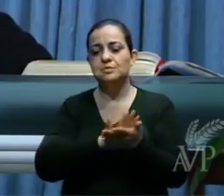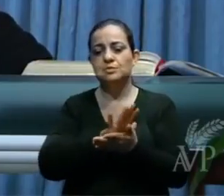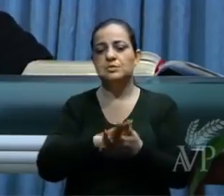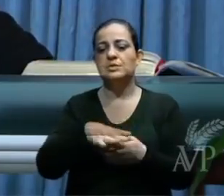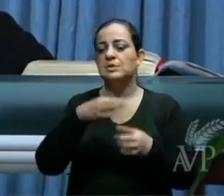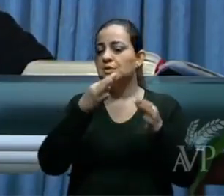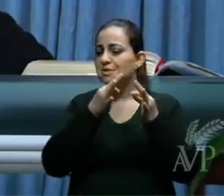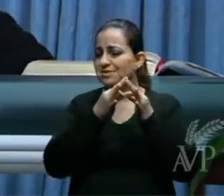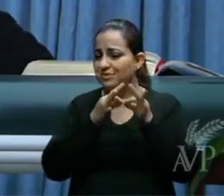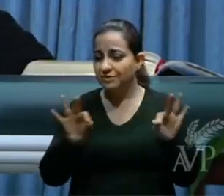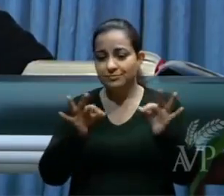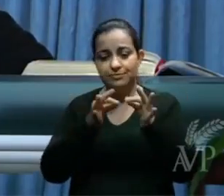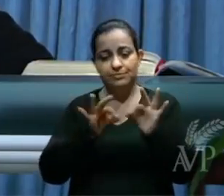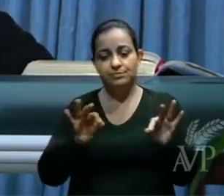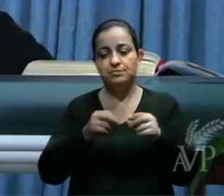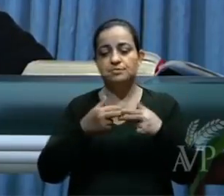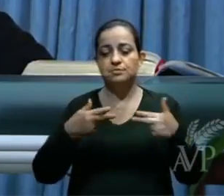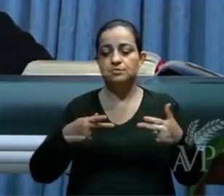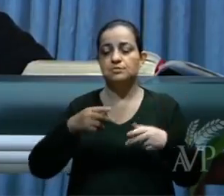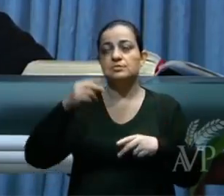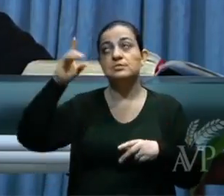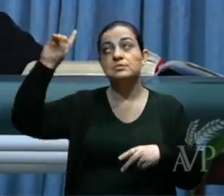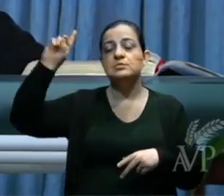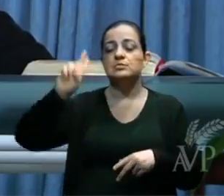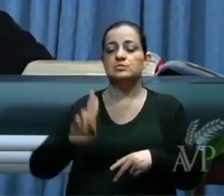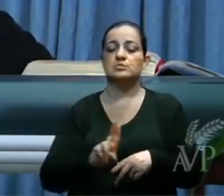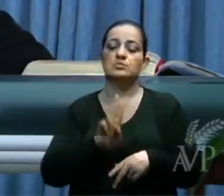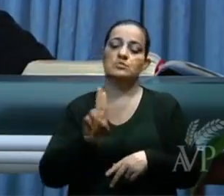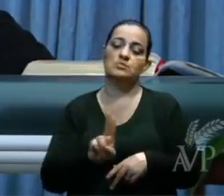instrumento nas mãos de deus